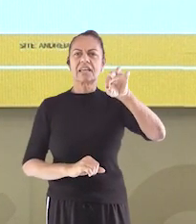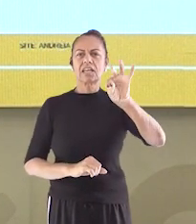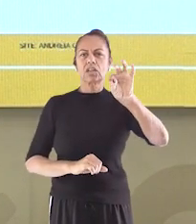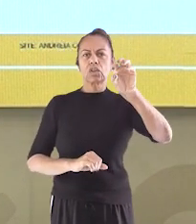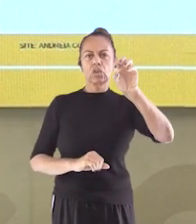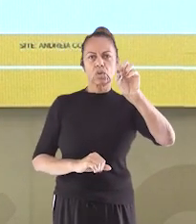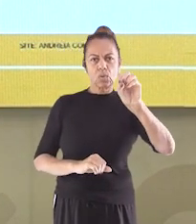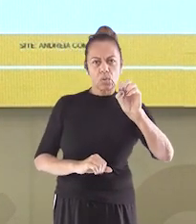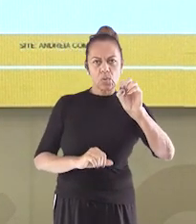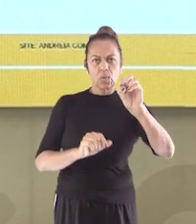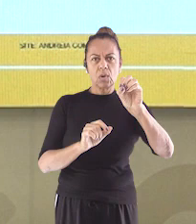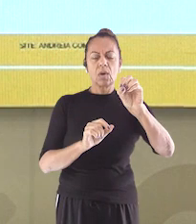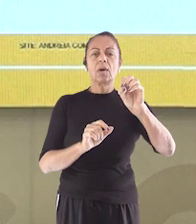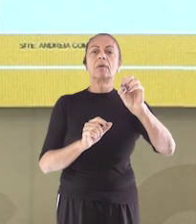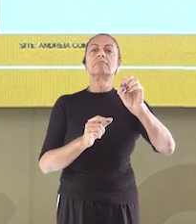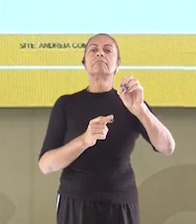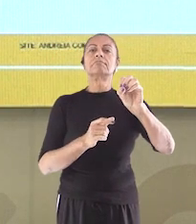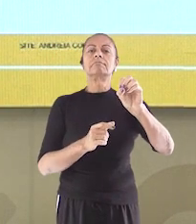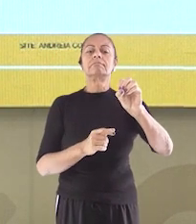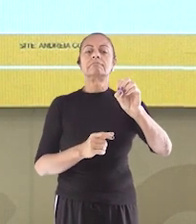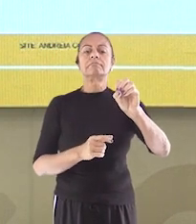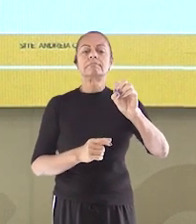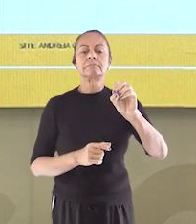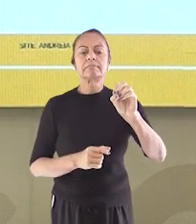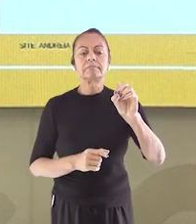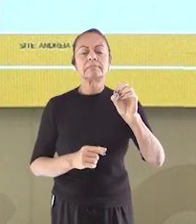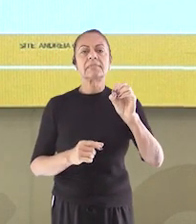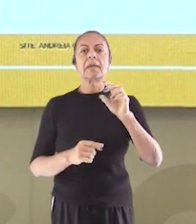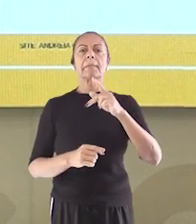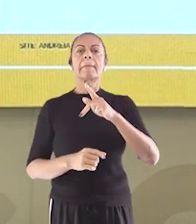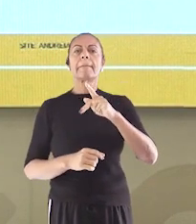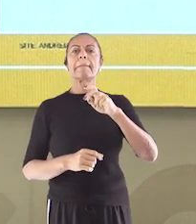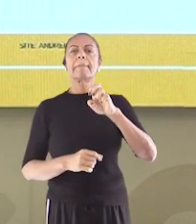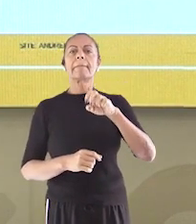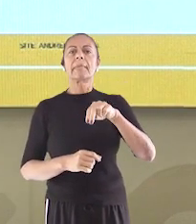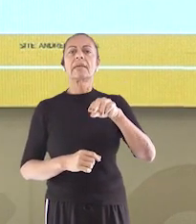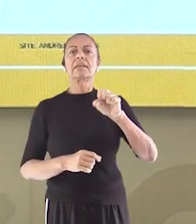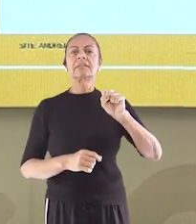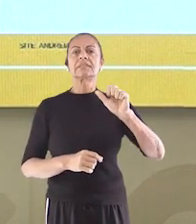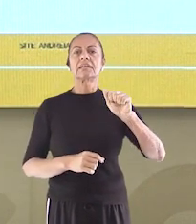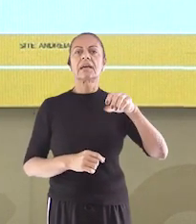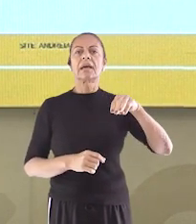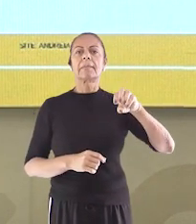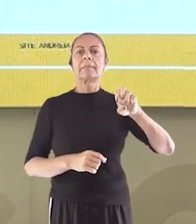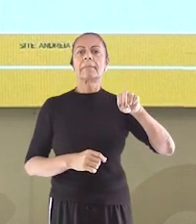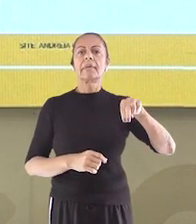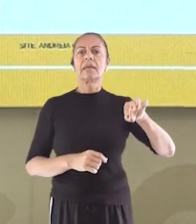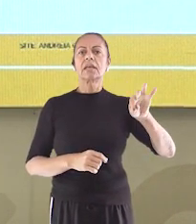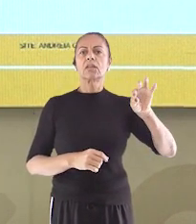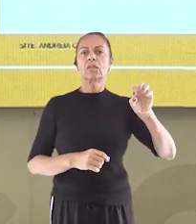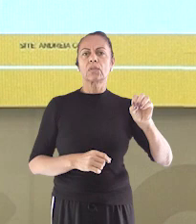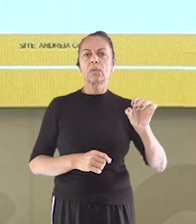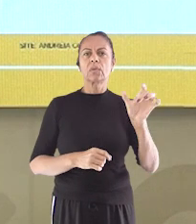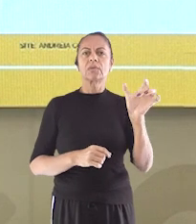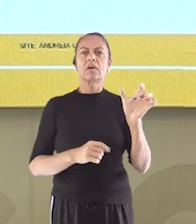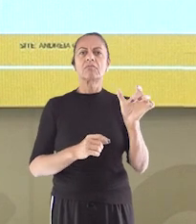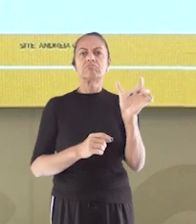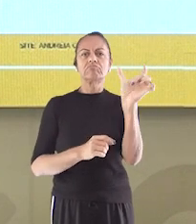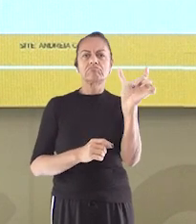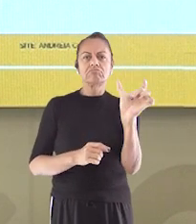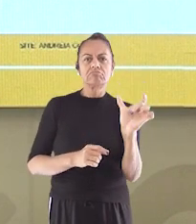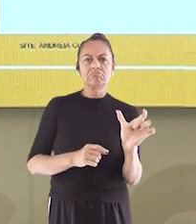mesmas terminações, ento e ento. E as palavras tanto e